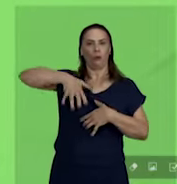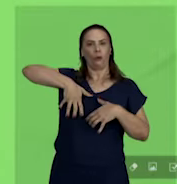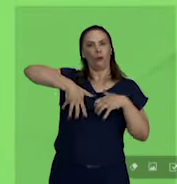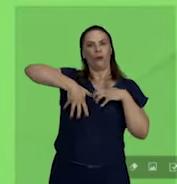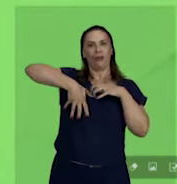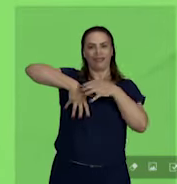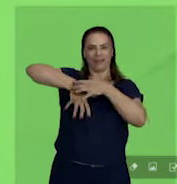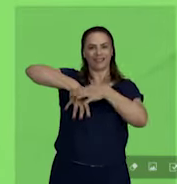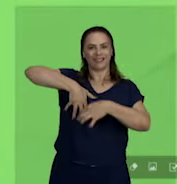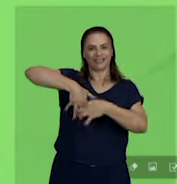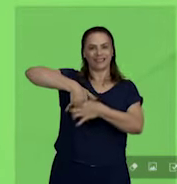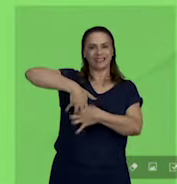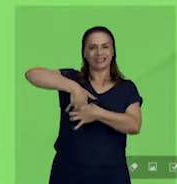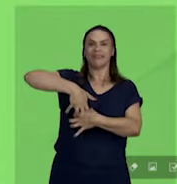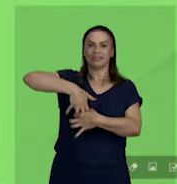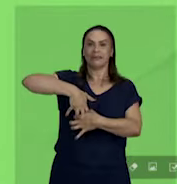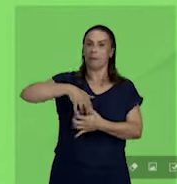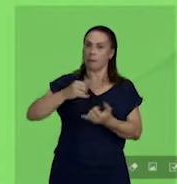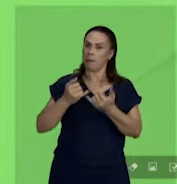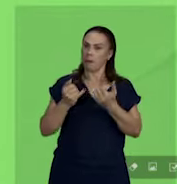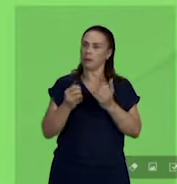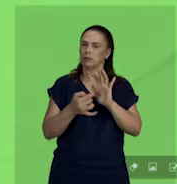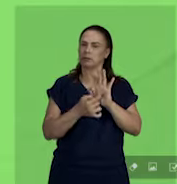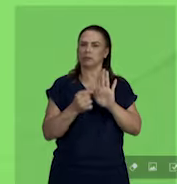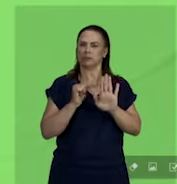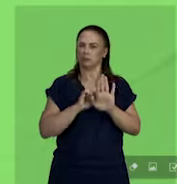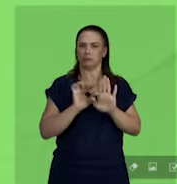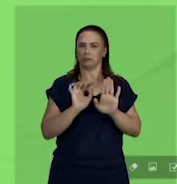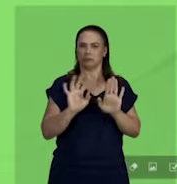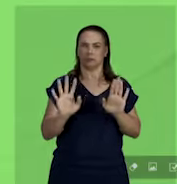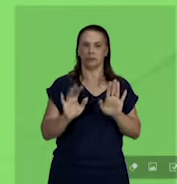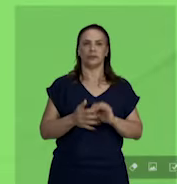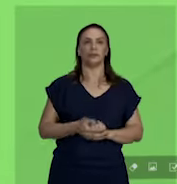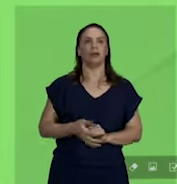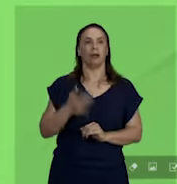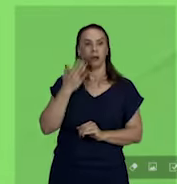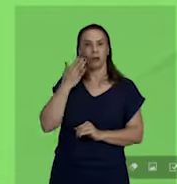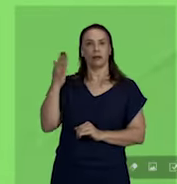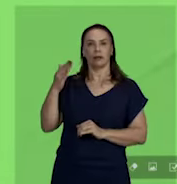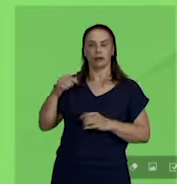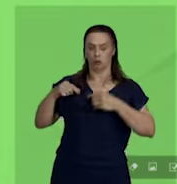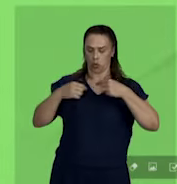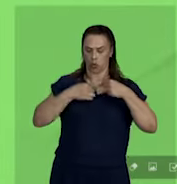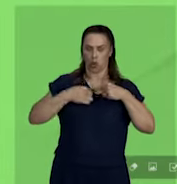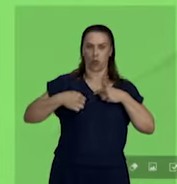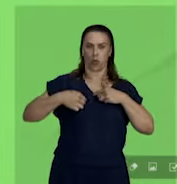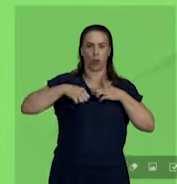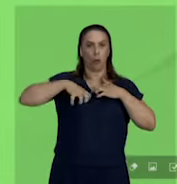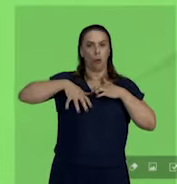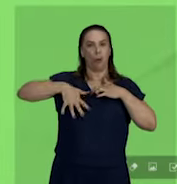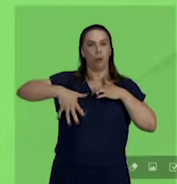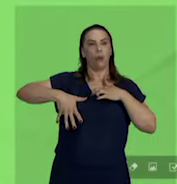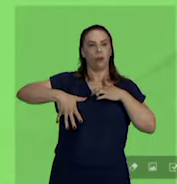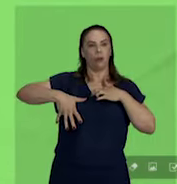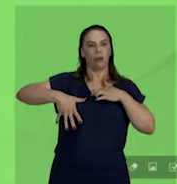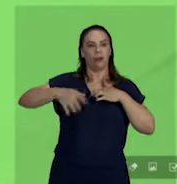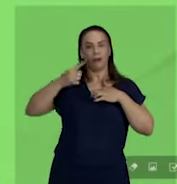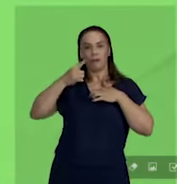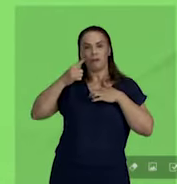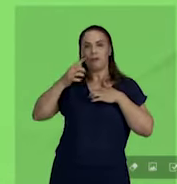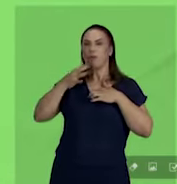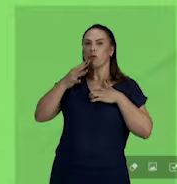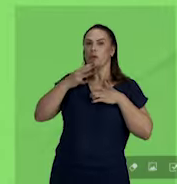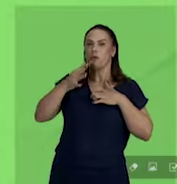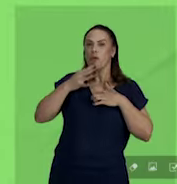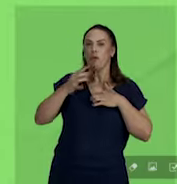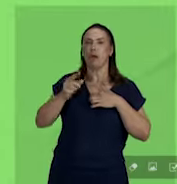aos bronquíolos, que são essas estruturas aqui no pulmão que a gente consegue observar em amarelo, azul,